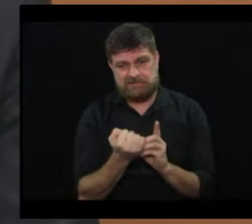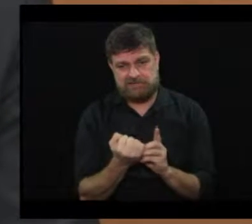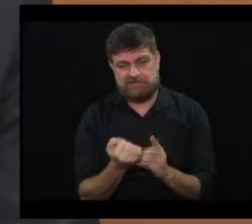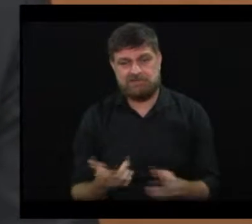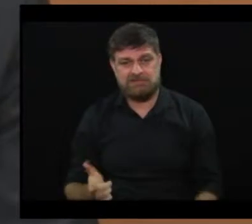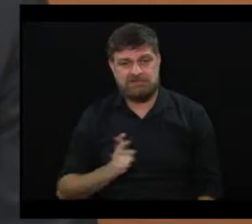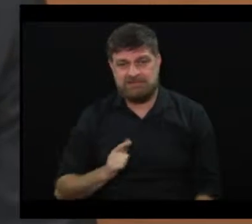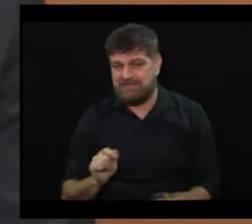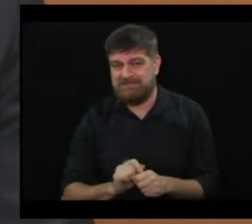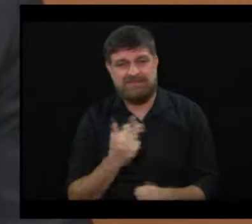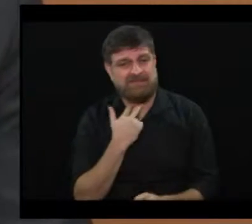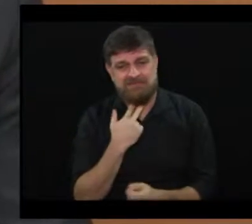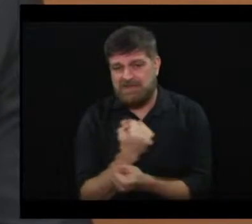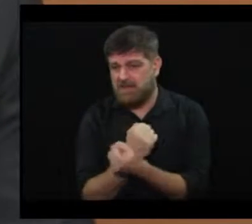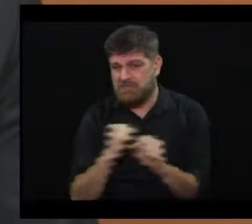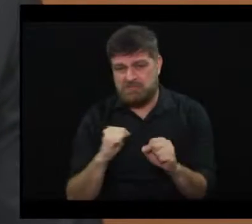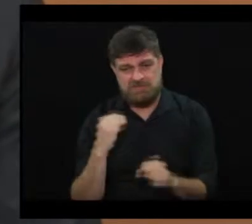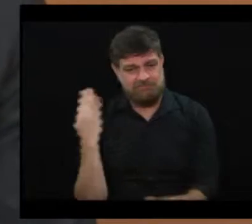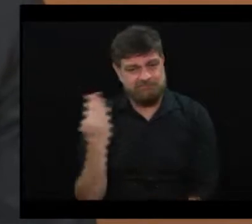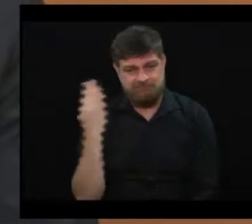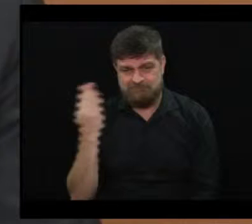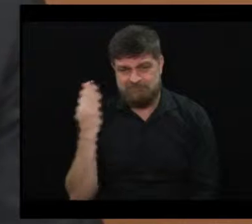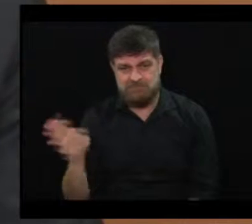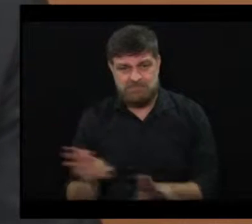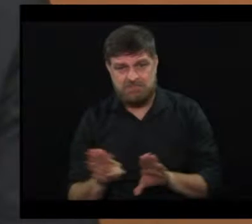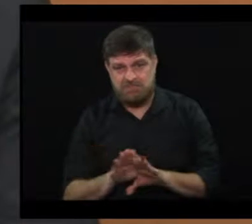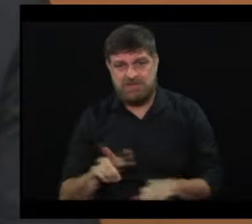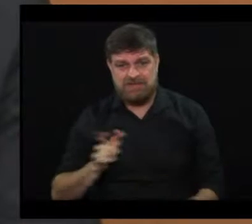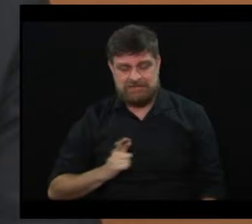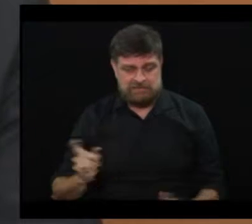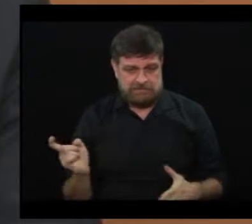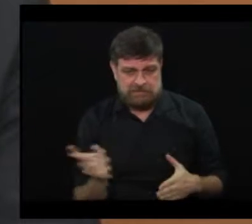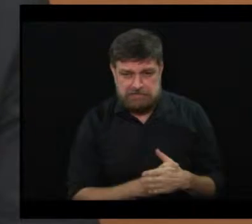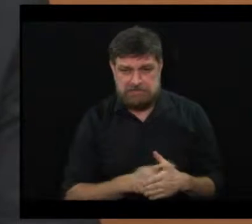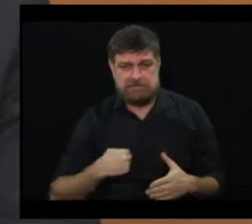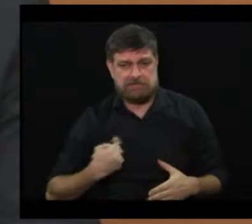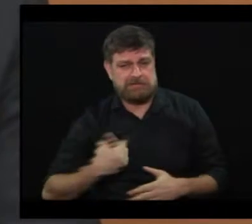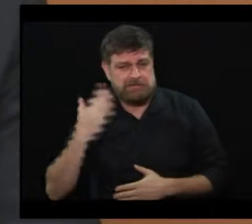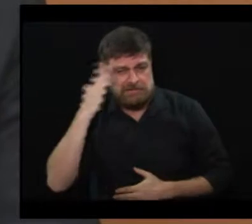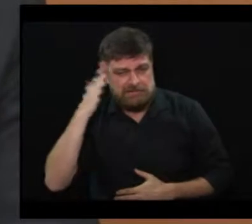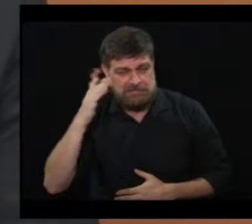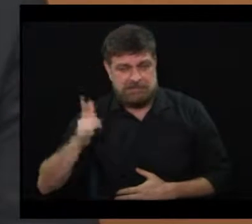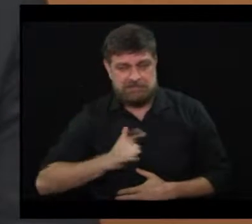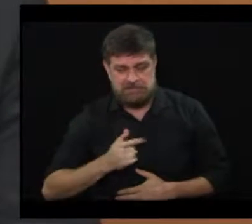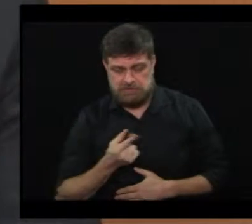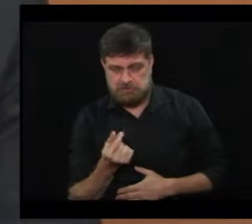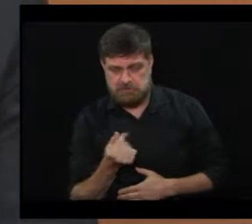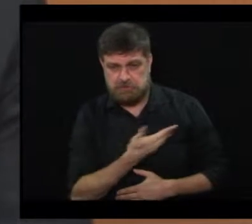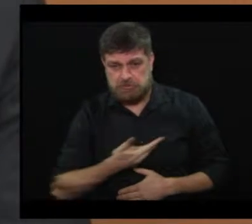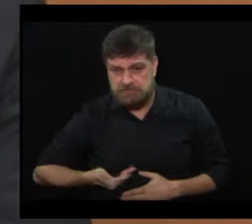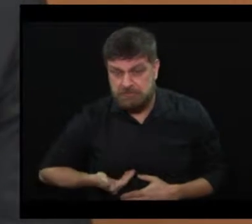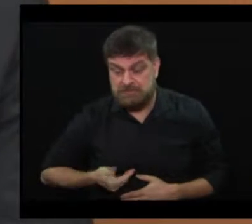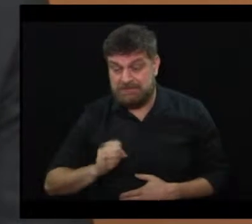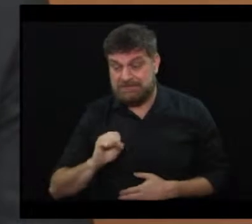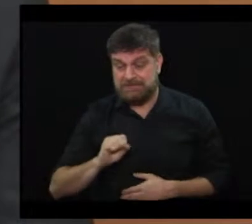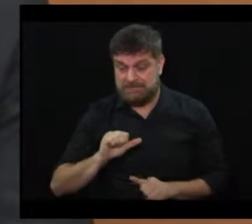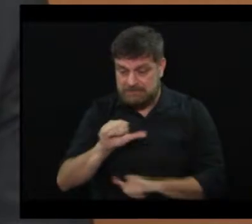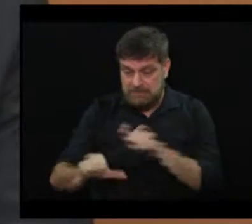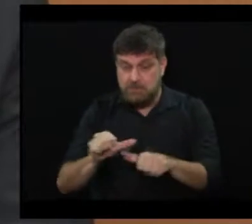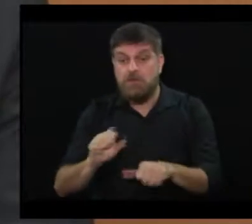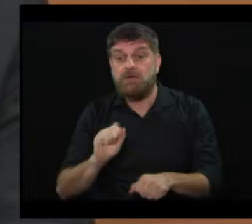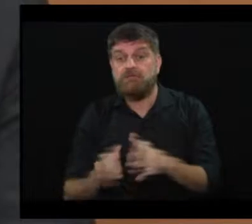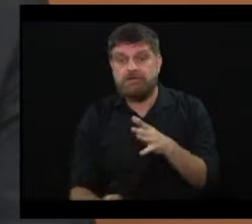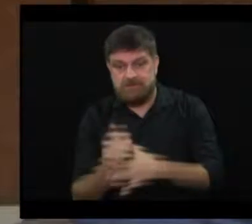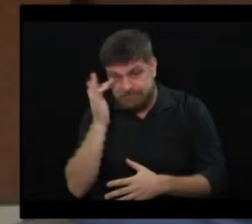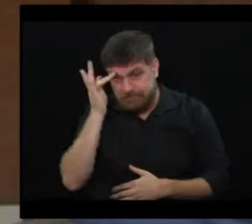absolutamente insustentável, né? A máquina está inchada e a gente sabe que se as coisas não acontecerem, o BO